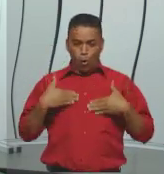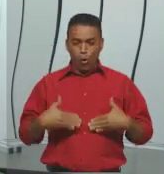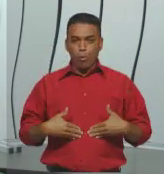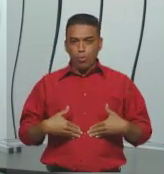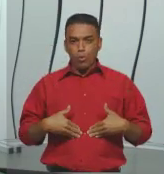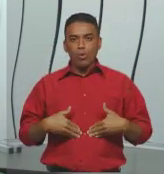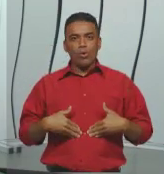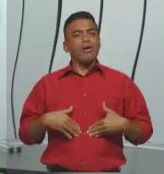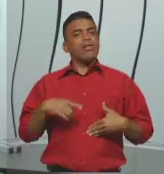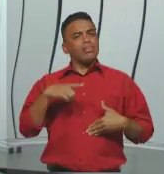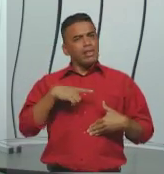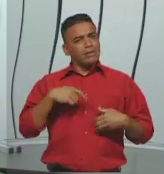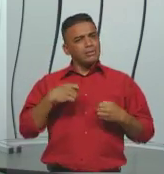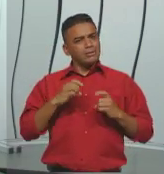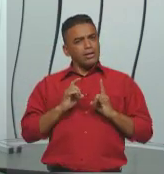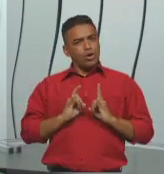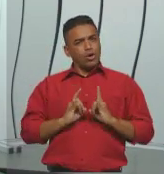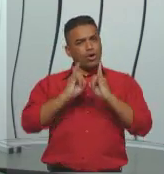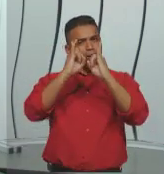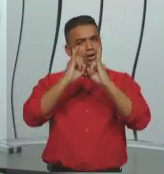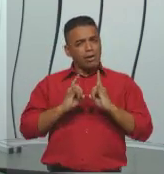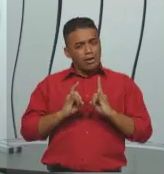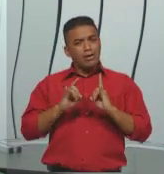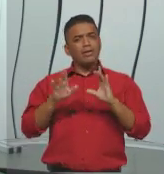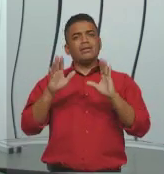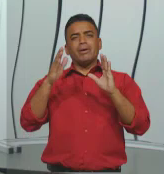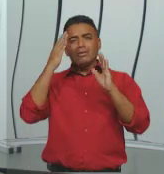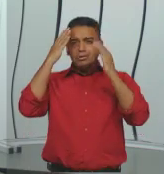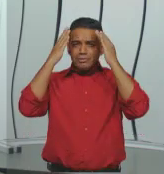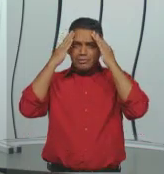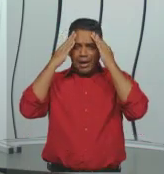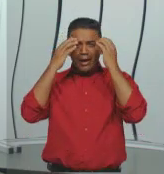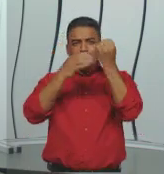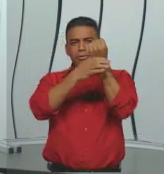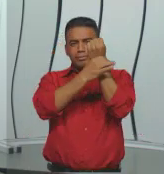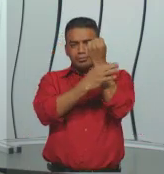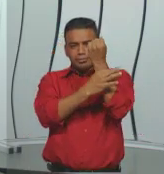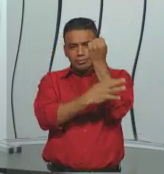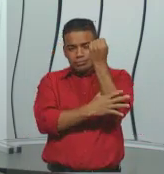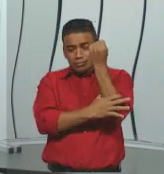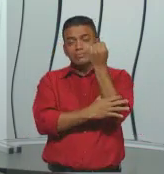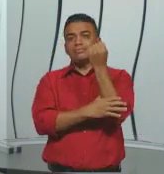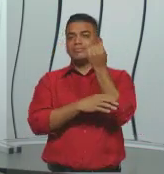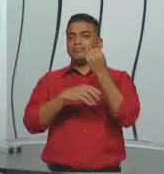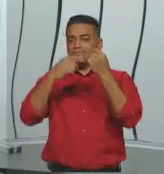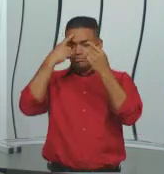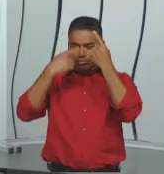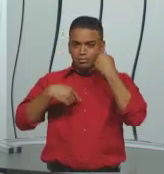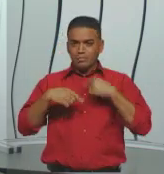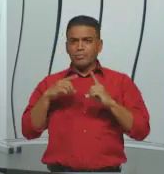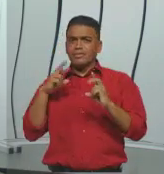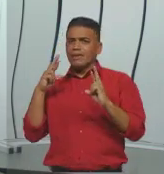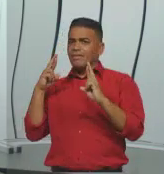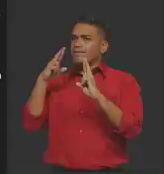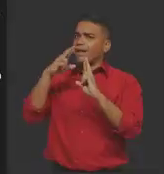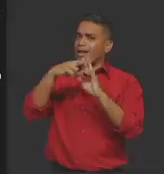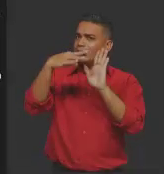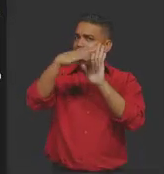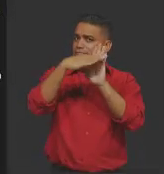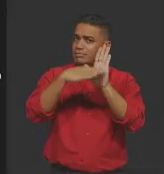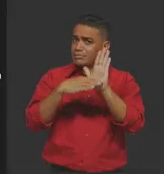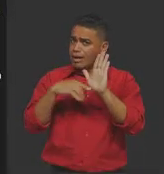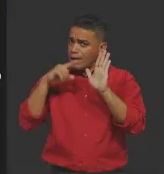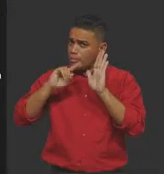controlado por hormônios e também pelo sistema nervoso é fundamental. Essa é a ideia de hoje. Aqui algumas referências bibliográficas, caso você